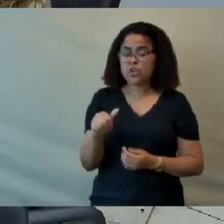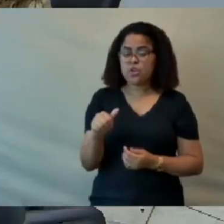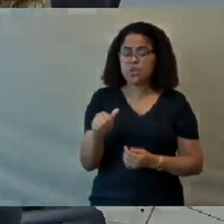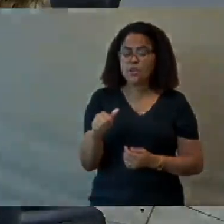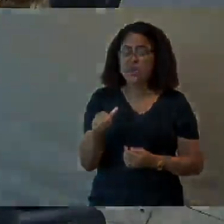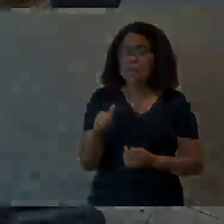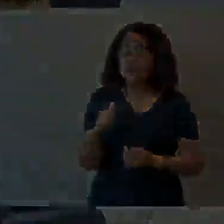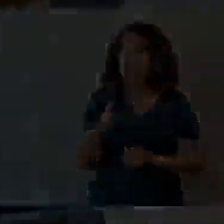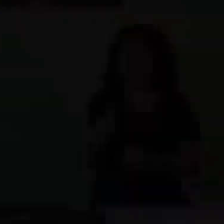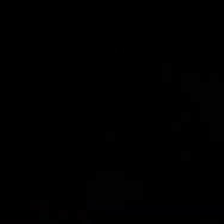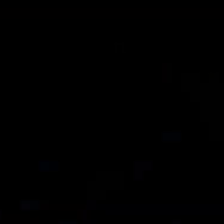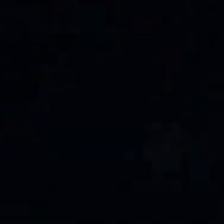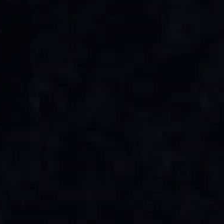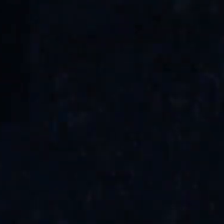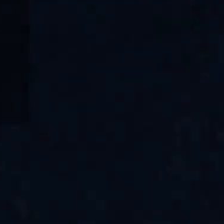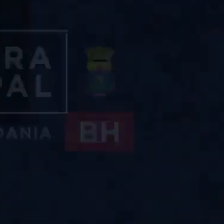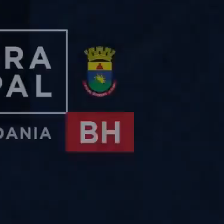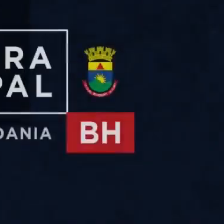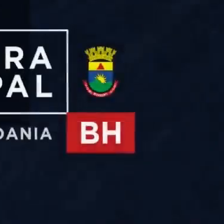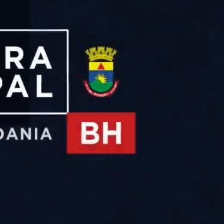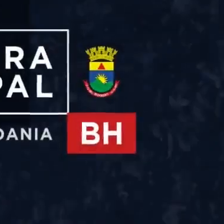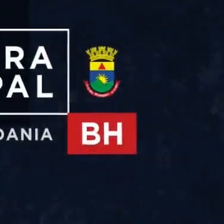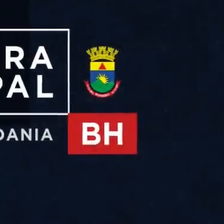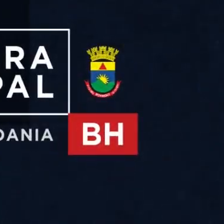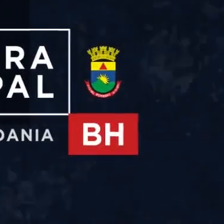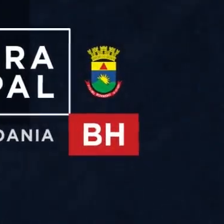esta sessão tchau